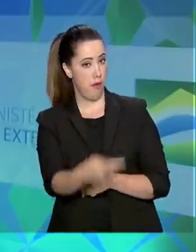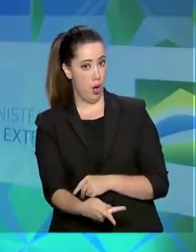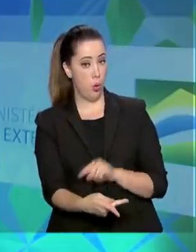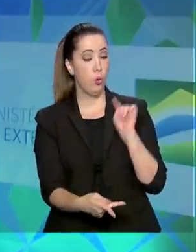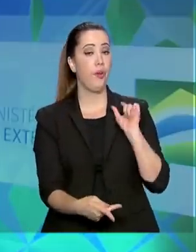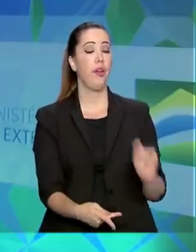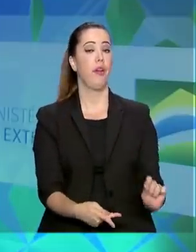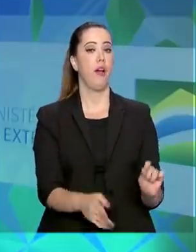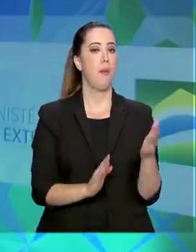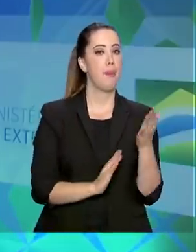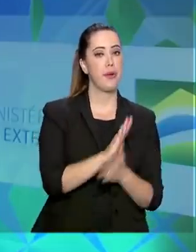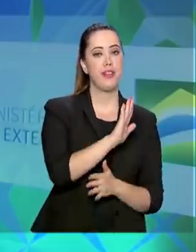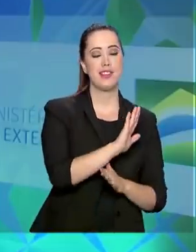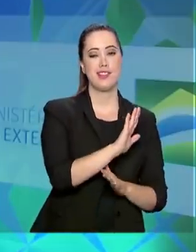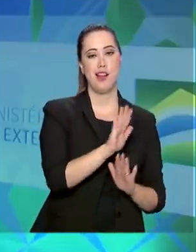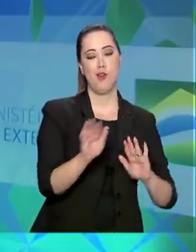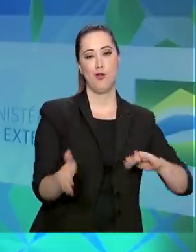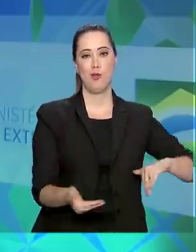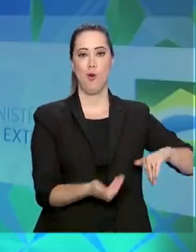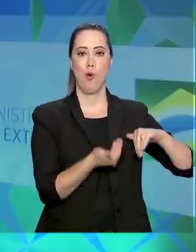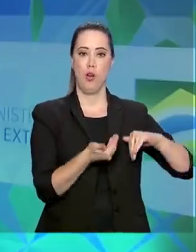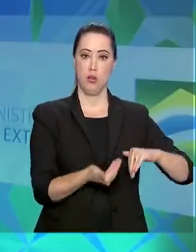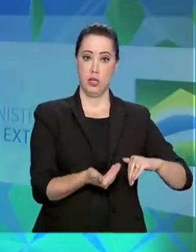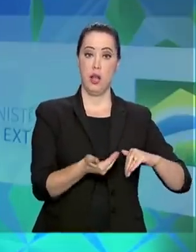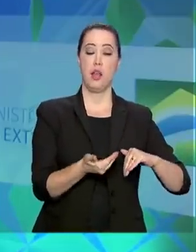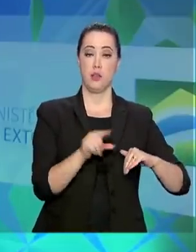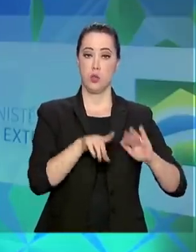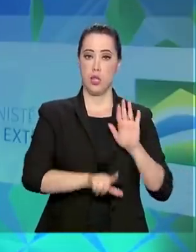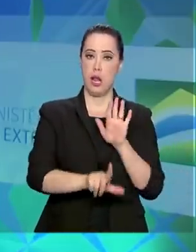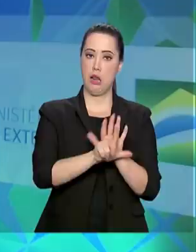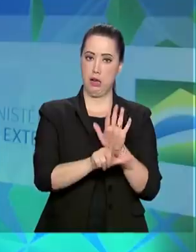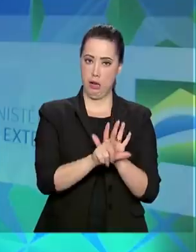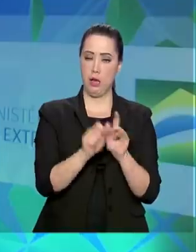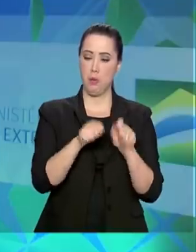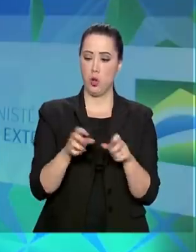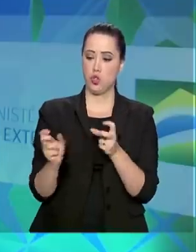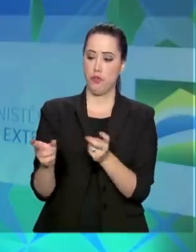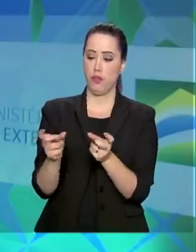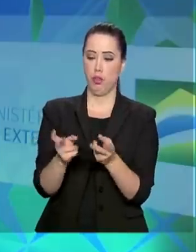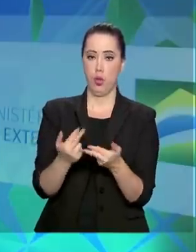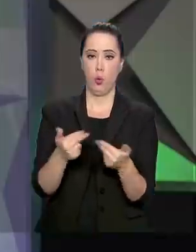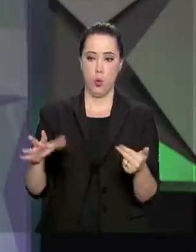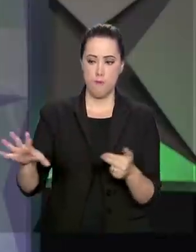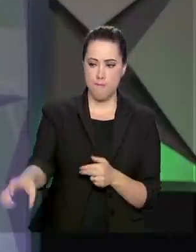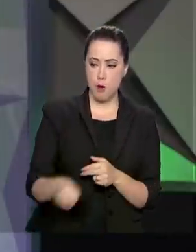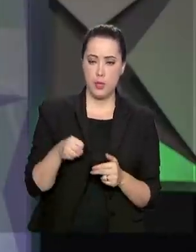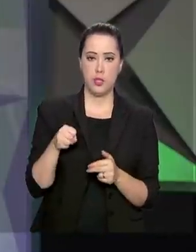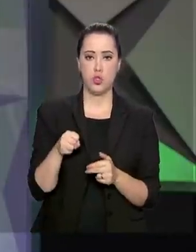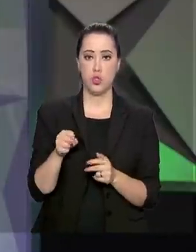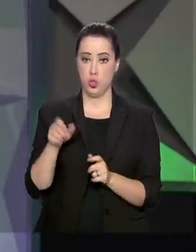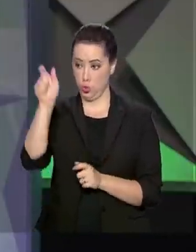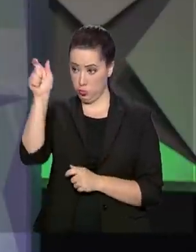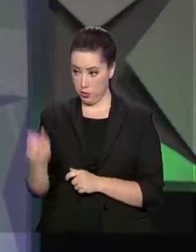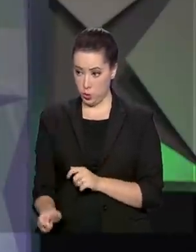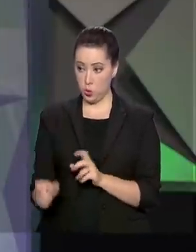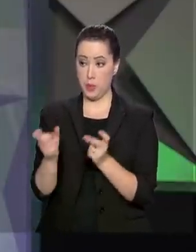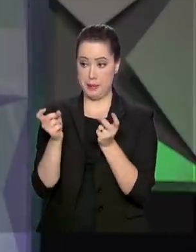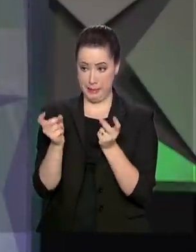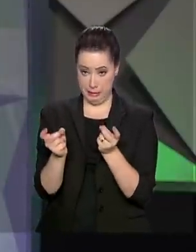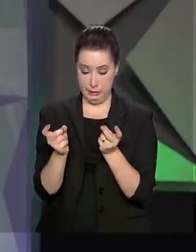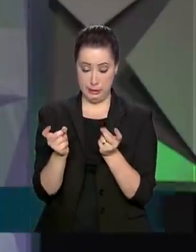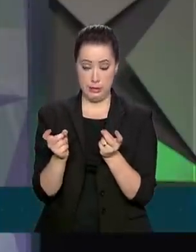aprovação pelo Congresso da lei que dá agilidade na venda de bens de traficantes. Quem já não passou em pátios de